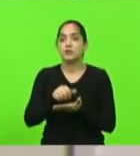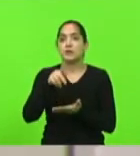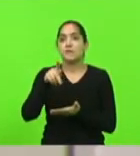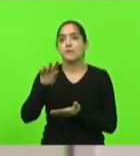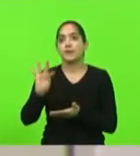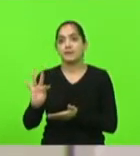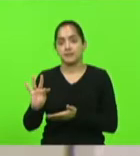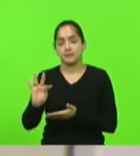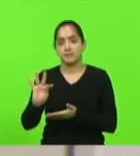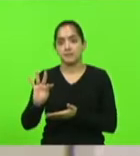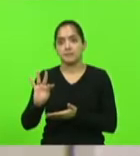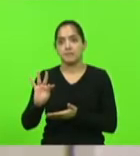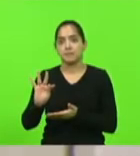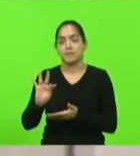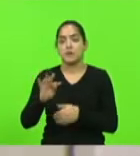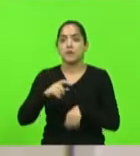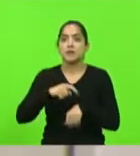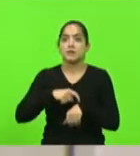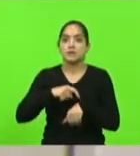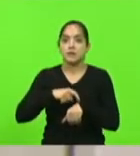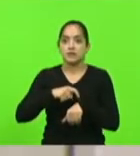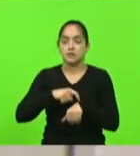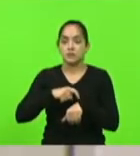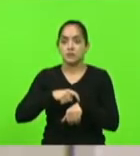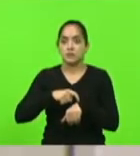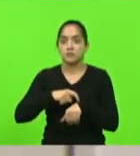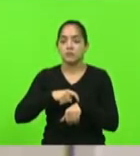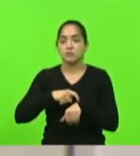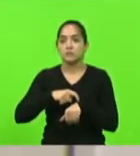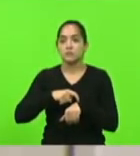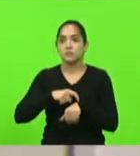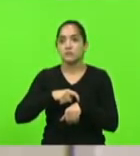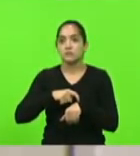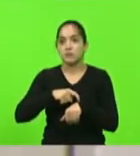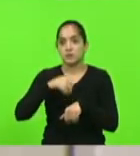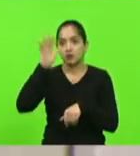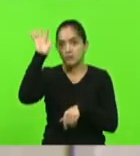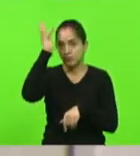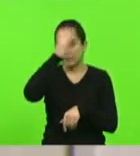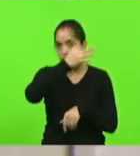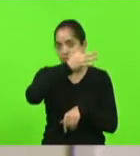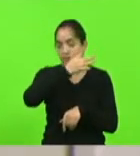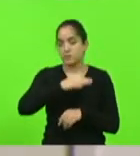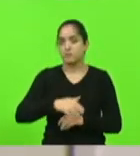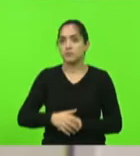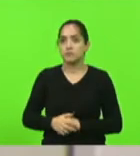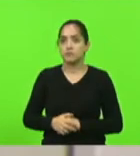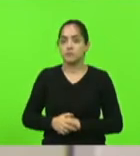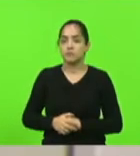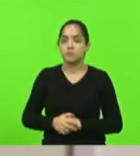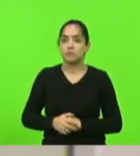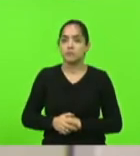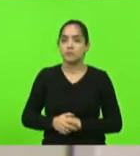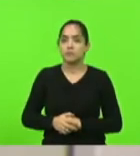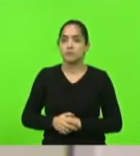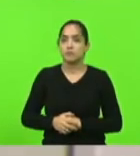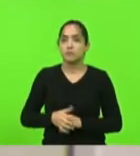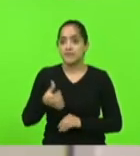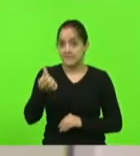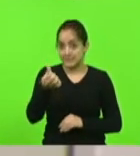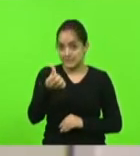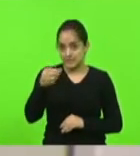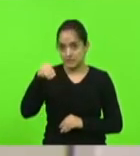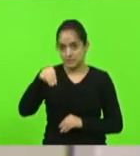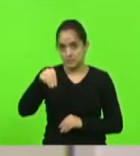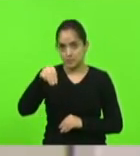Partido dos Trabalhadores, quem fará o uso da palavra, Fabiano da Luz. Vossa Excelência terá 6 minutos,